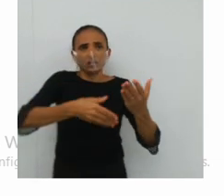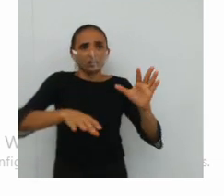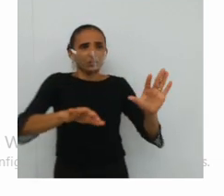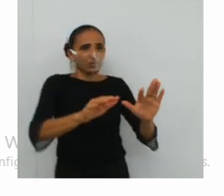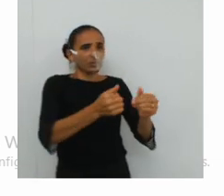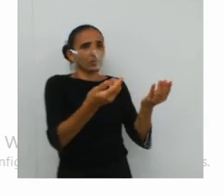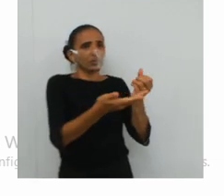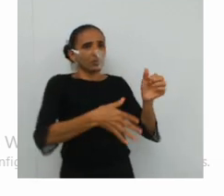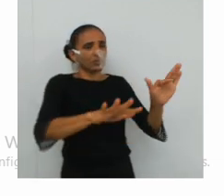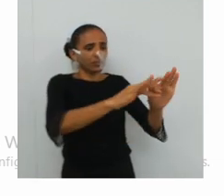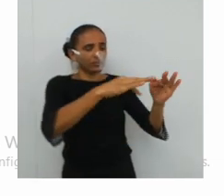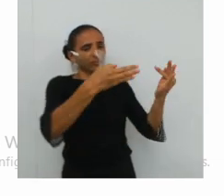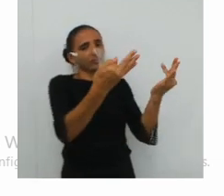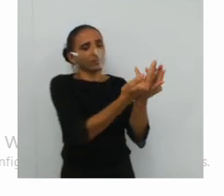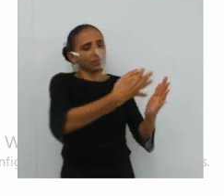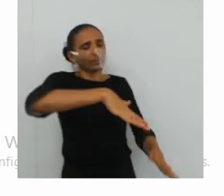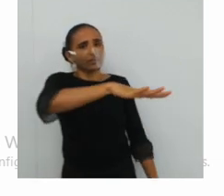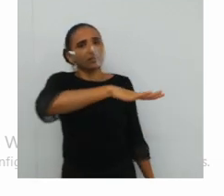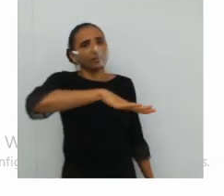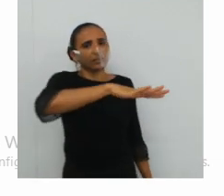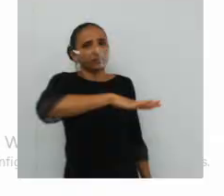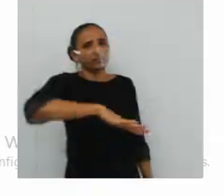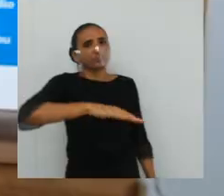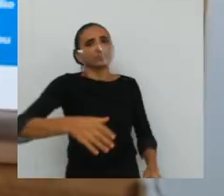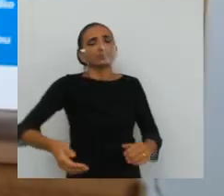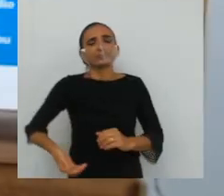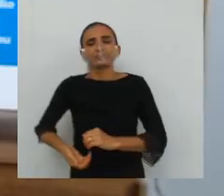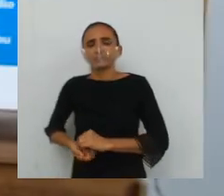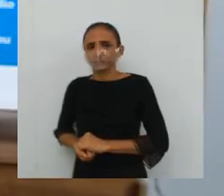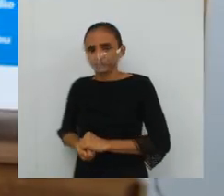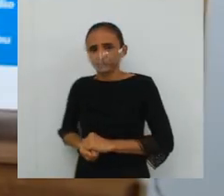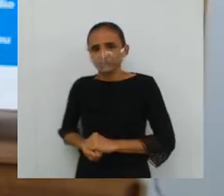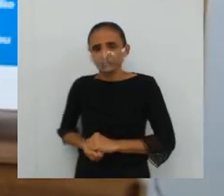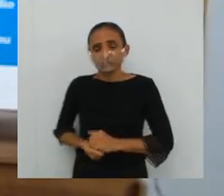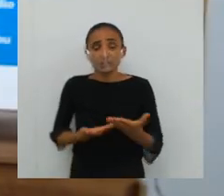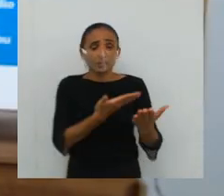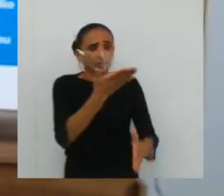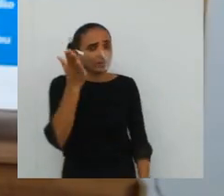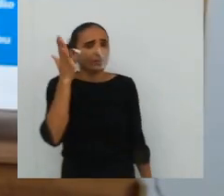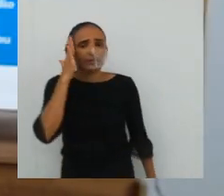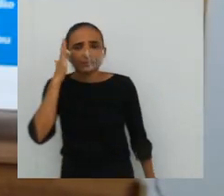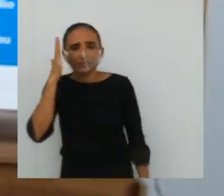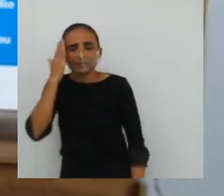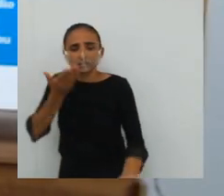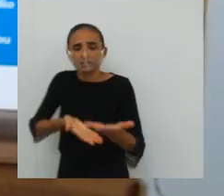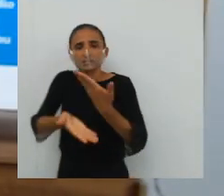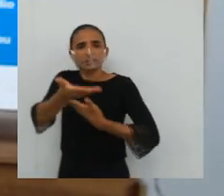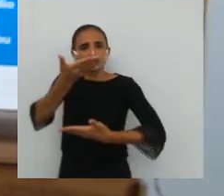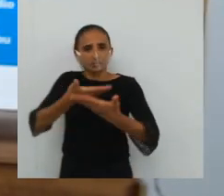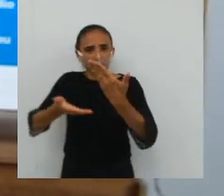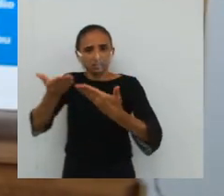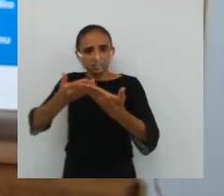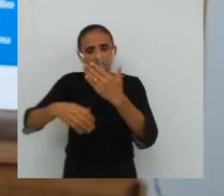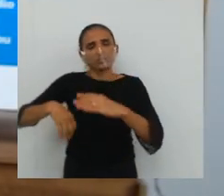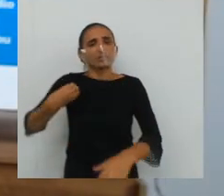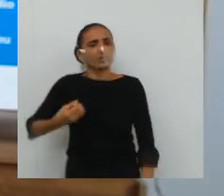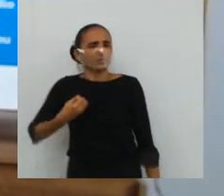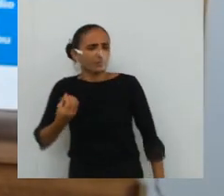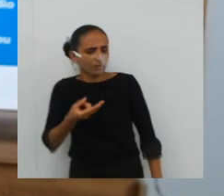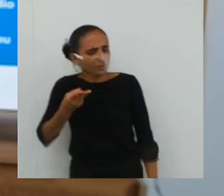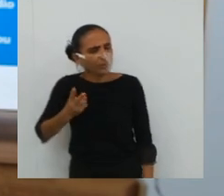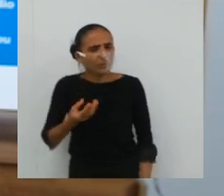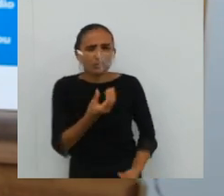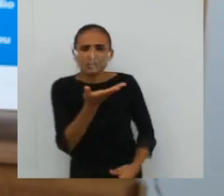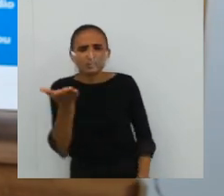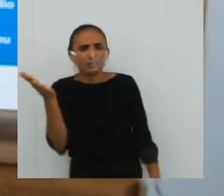sistemas de produção agrícola. Ok? Volta para mim. Então, essas relações de subsistência é bem interessante.